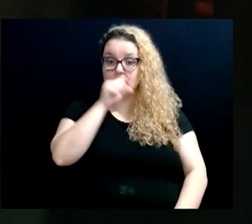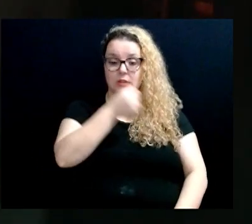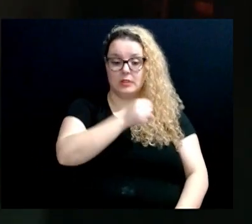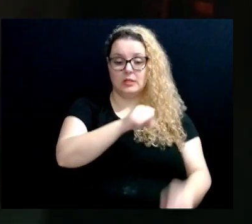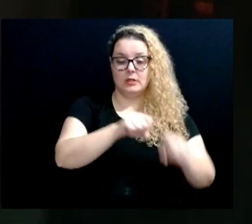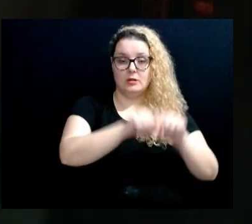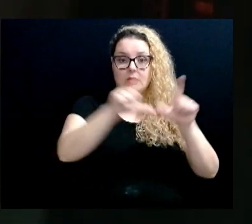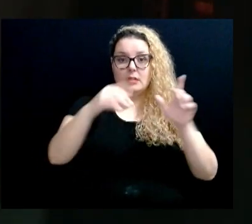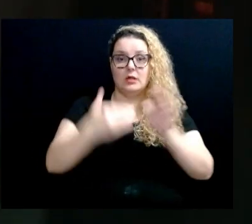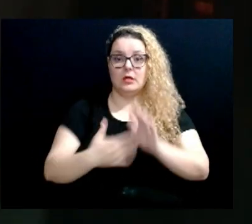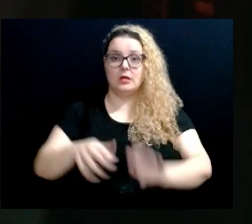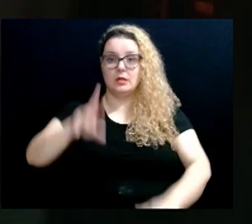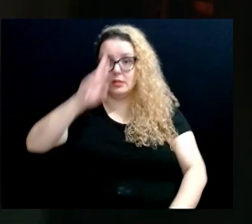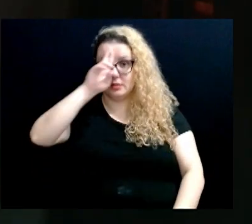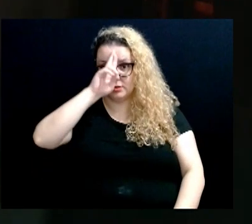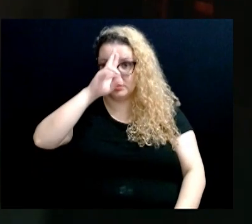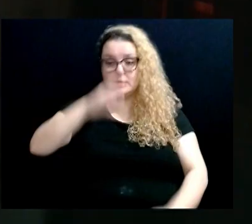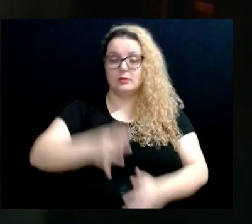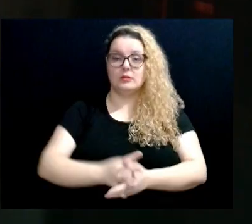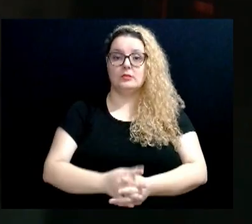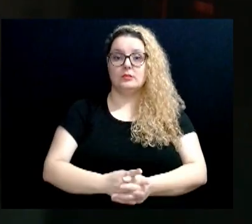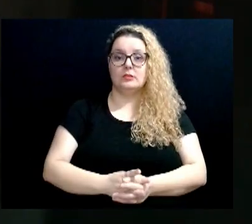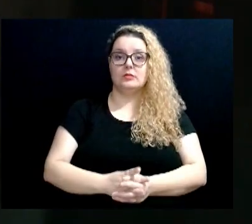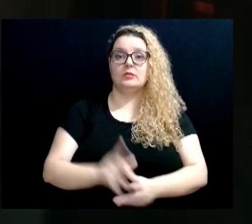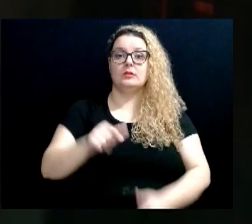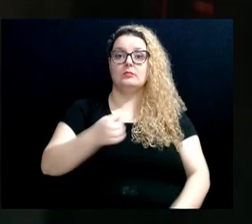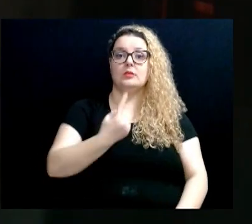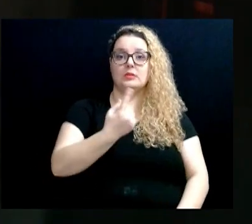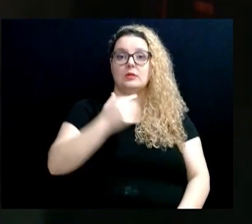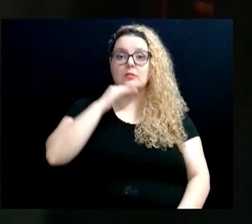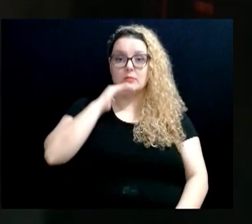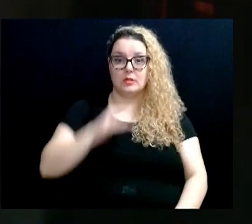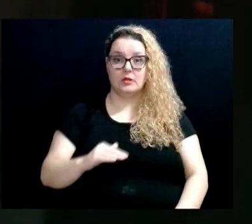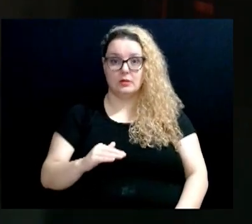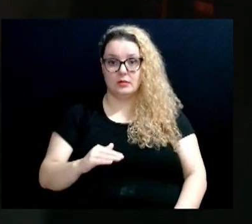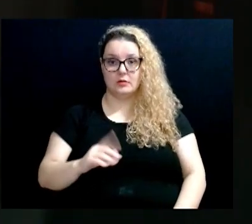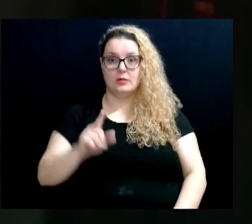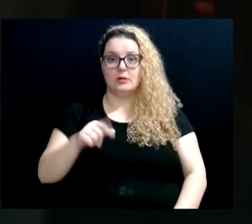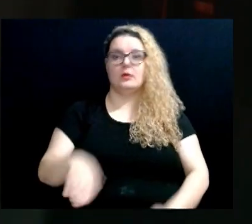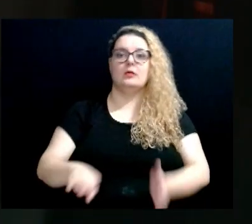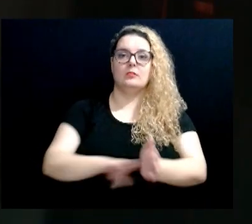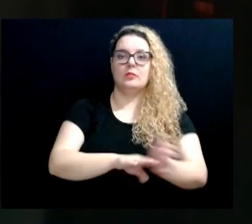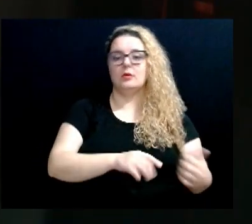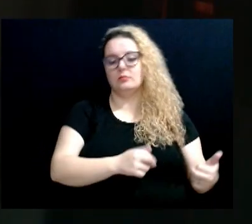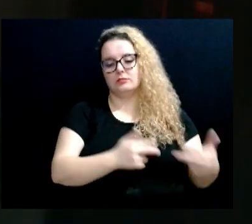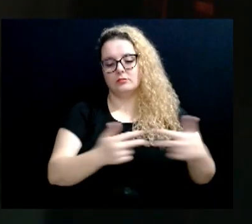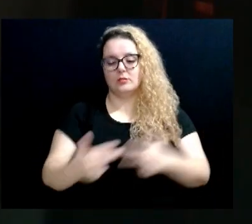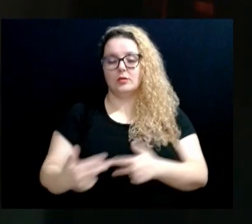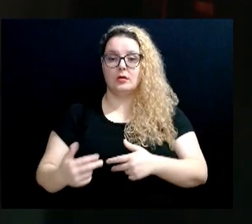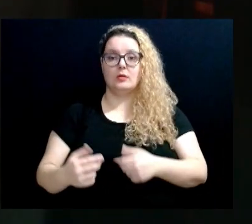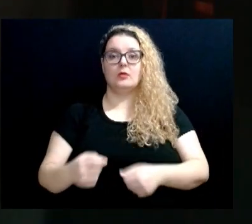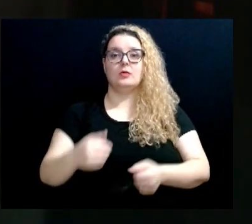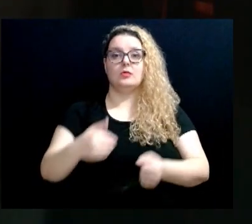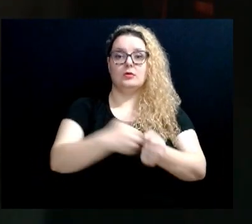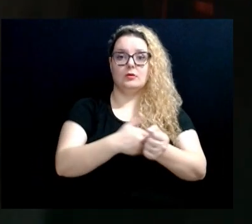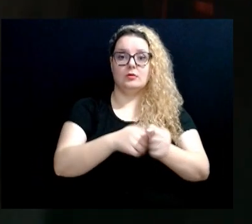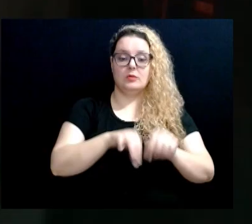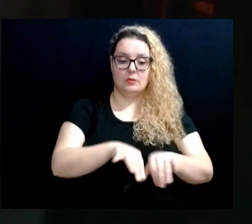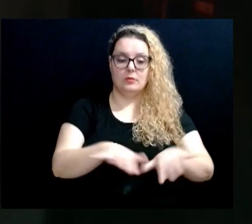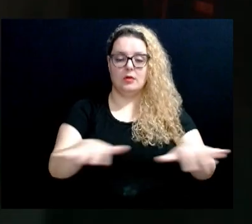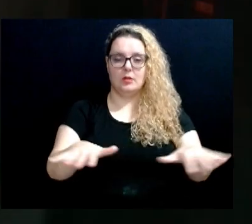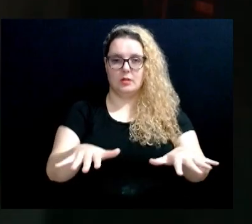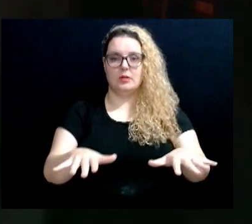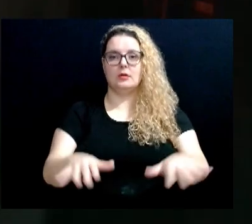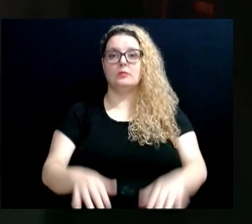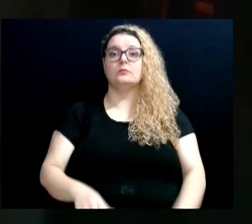meio-dia e da 1 até as 4 da tarde é por ordem de chegada com distribuição de senhas. Durante as